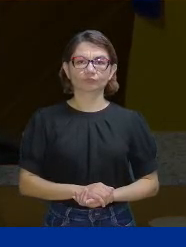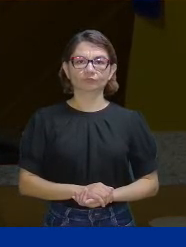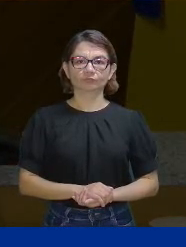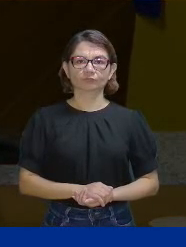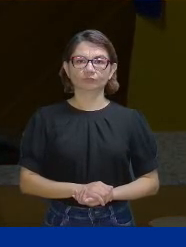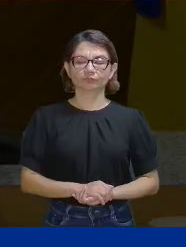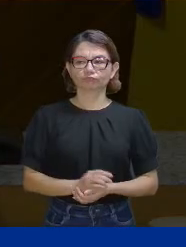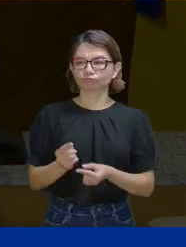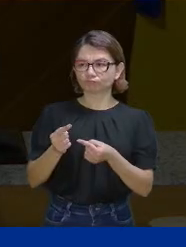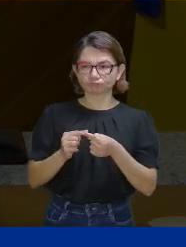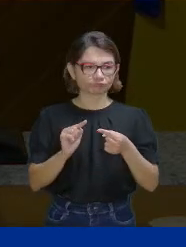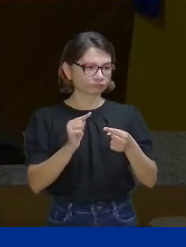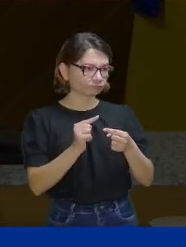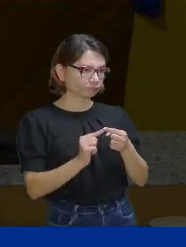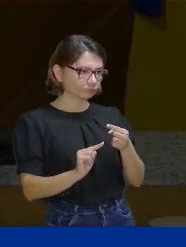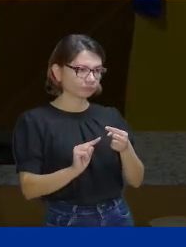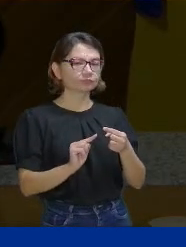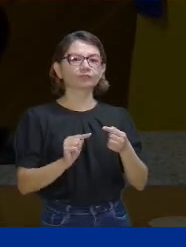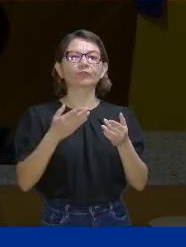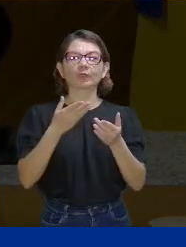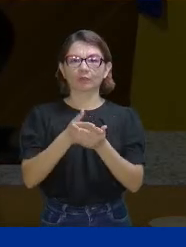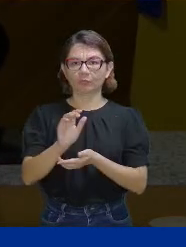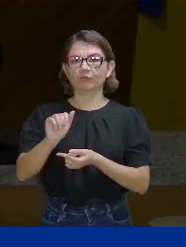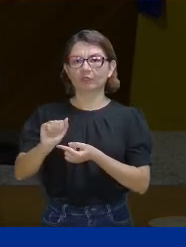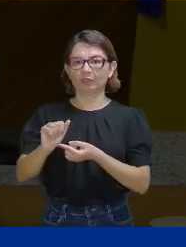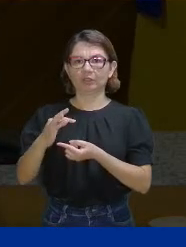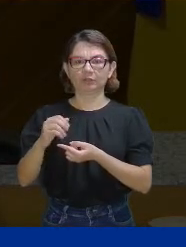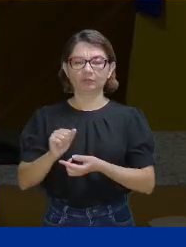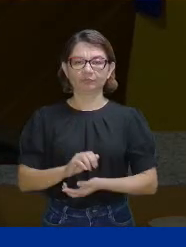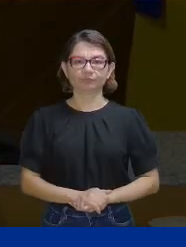Mazurek, presidente em exercício do Tribunal Regional Eleitoral do Amapá.